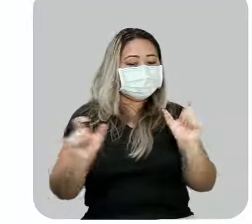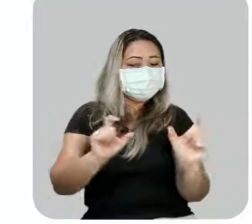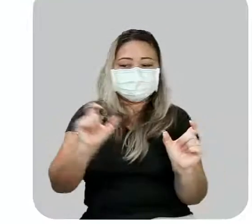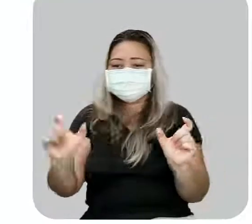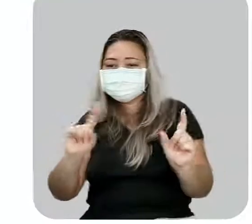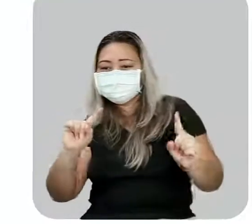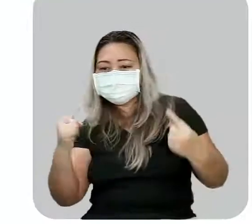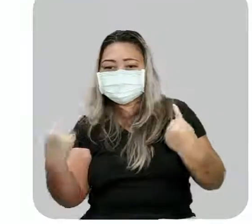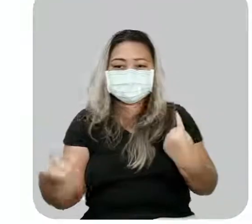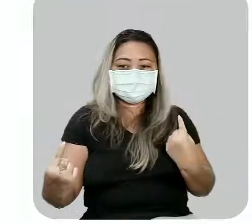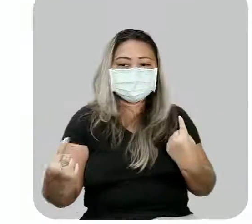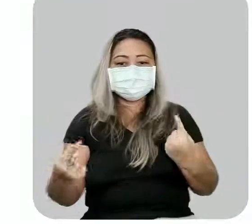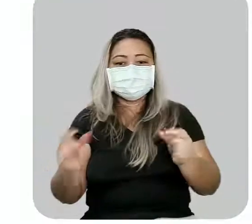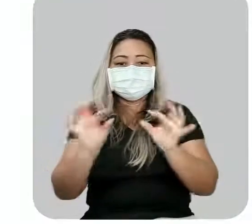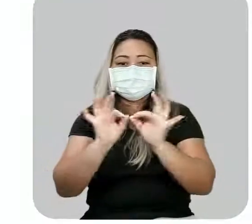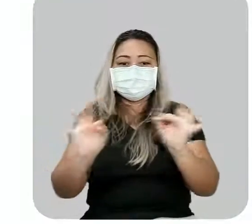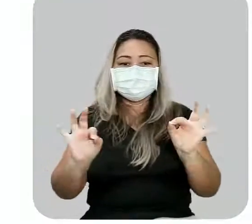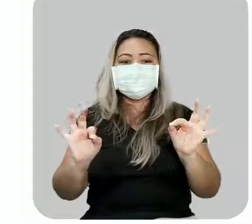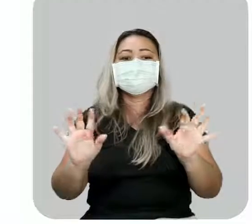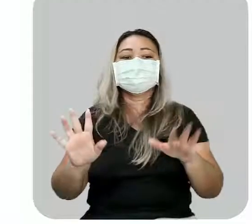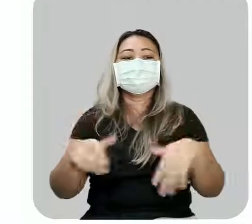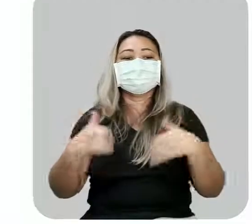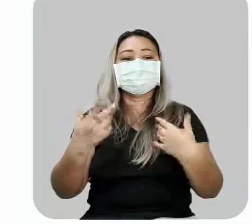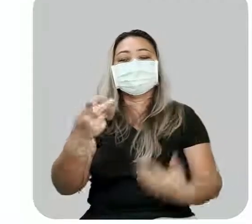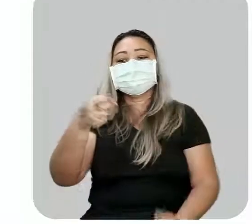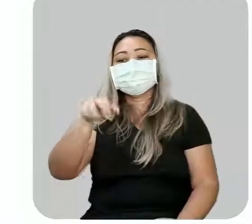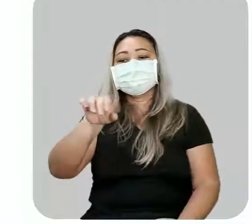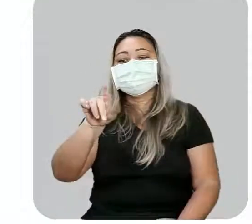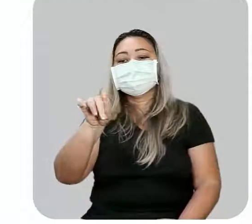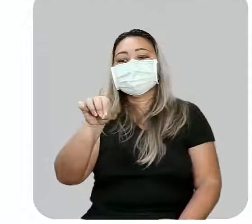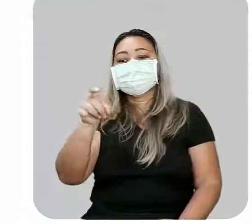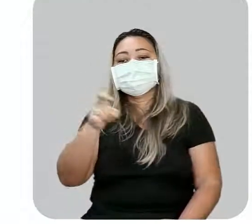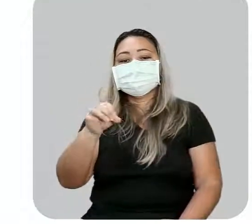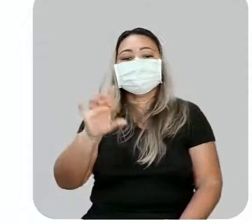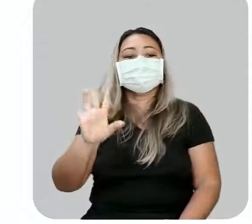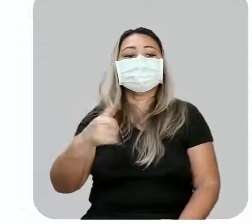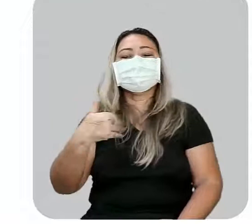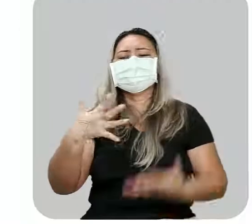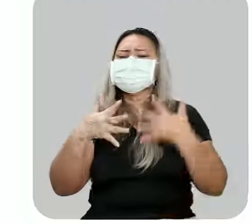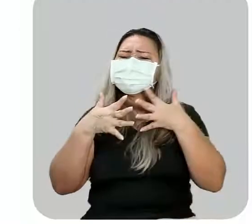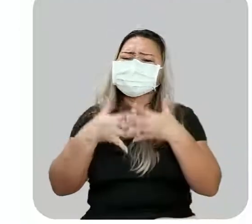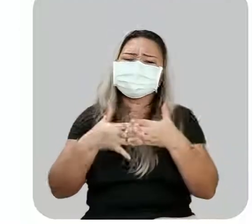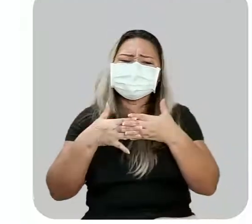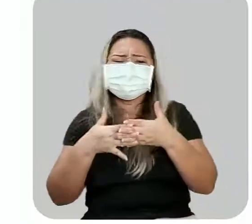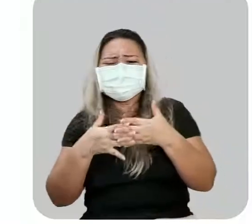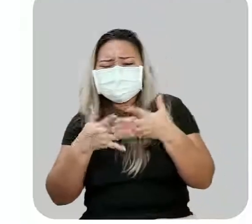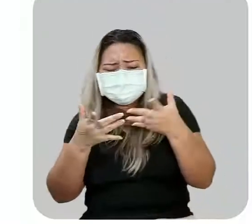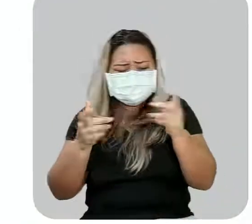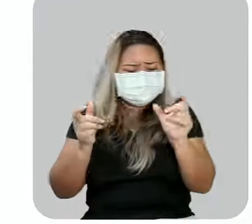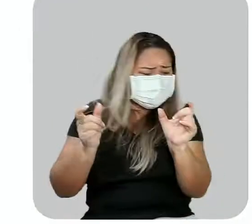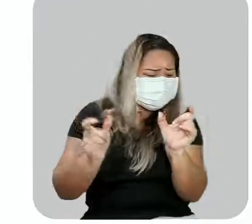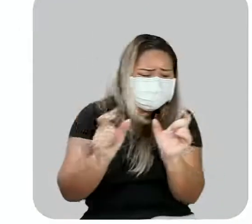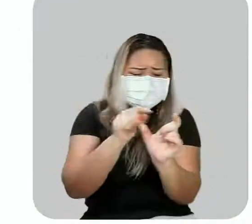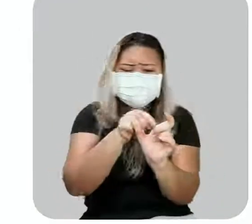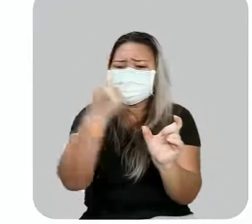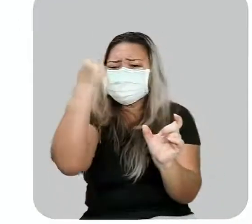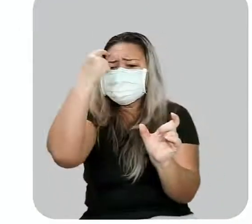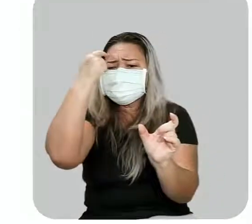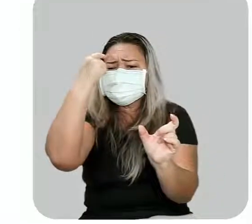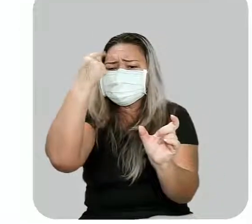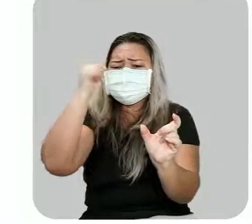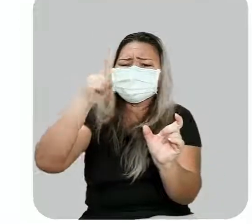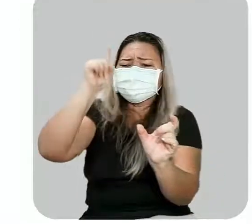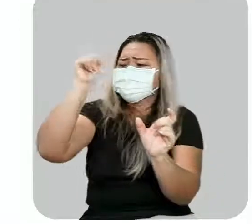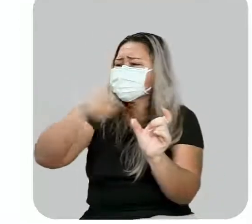oposição, da contradição. O paradoxo, quando fala da confusão, um